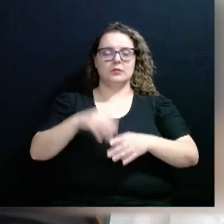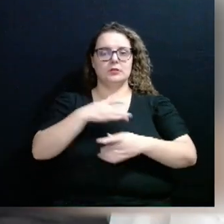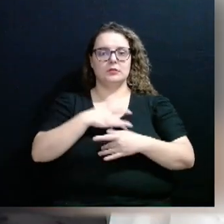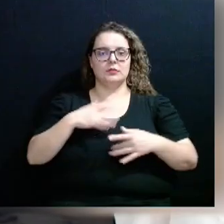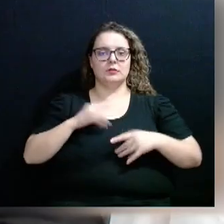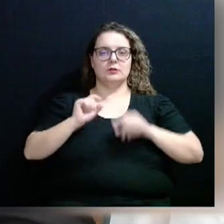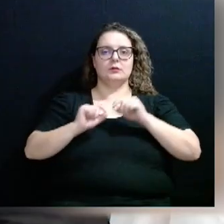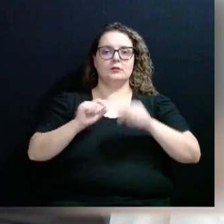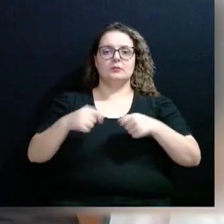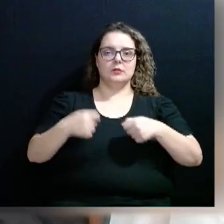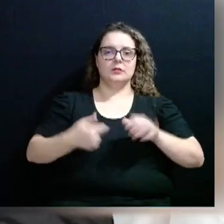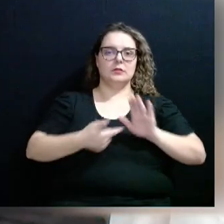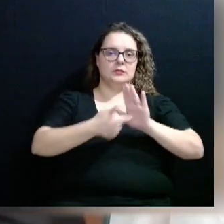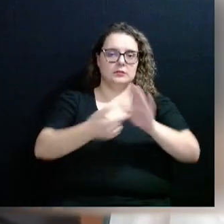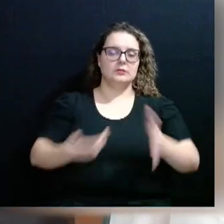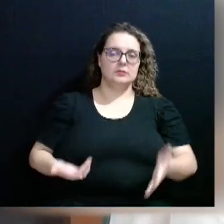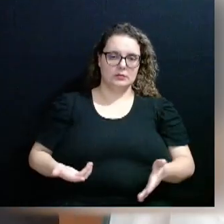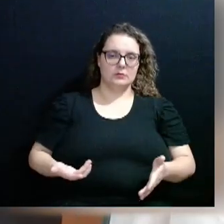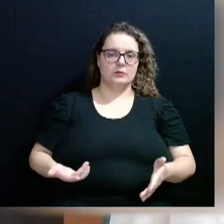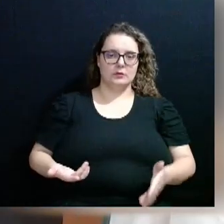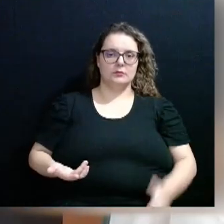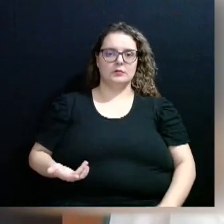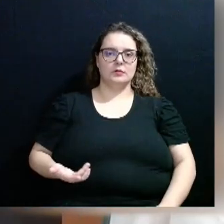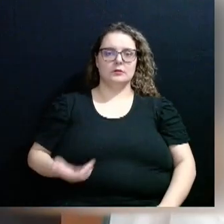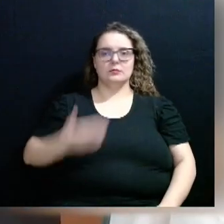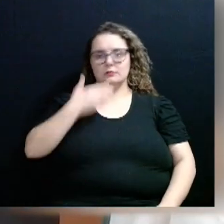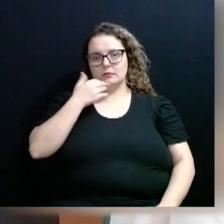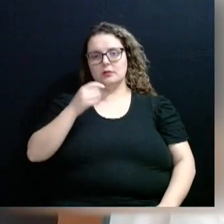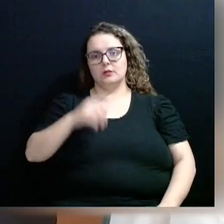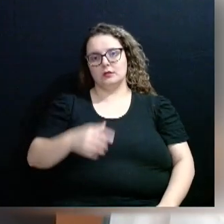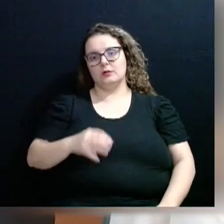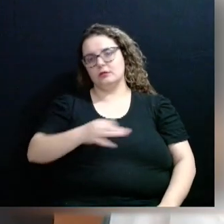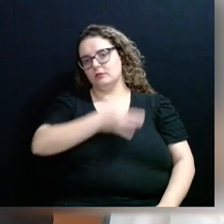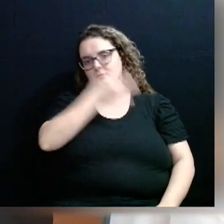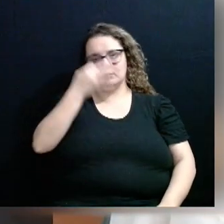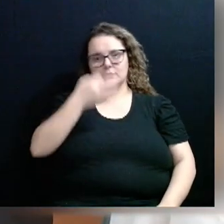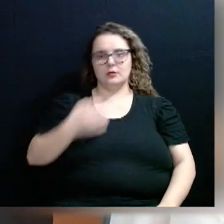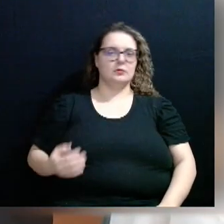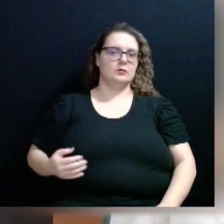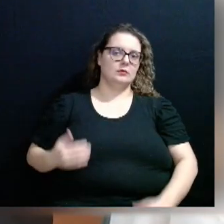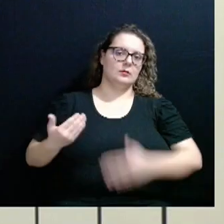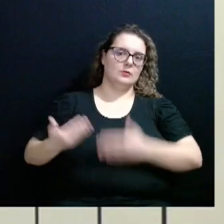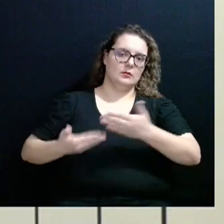que essa é o grande mote final aqui da nossa sessão.